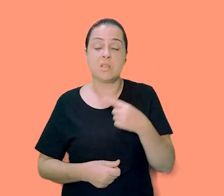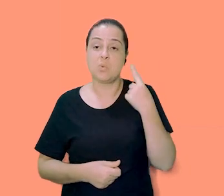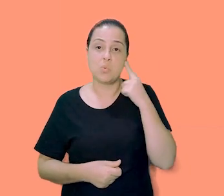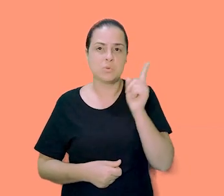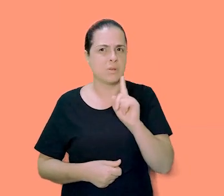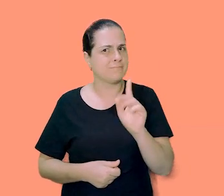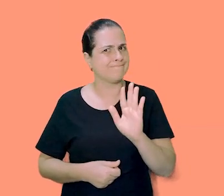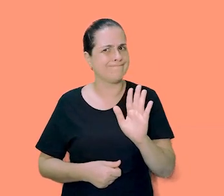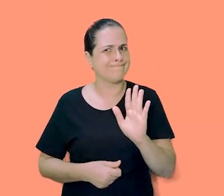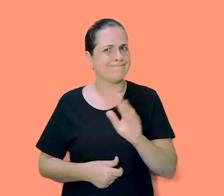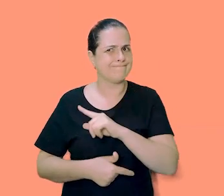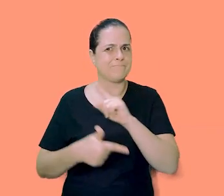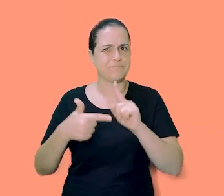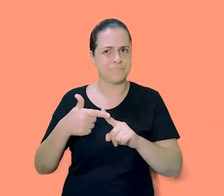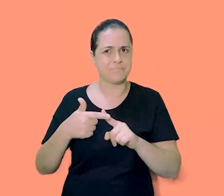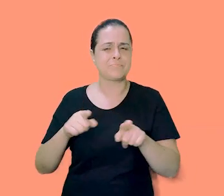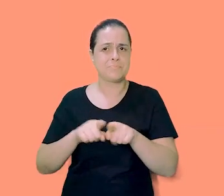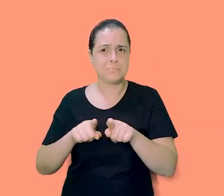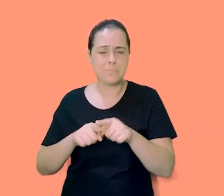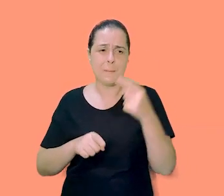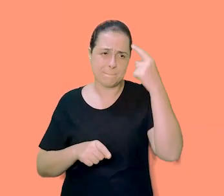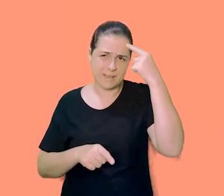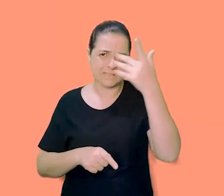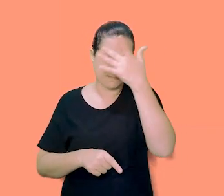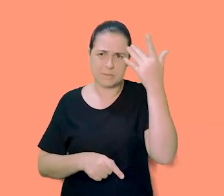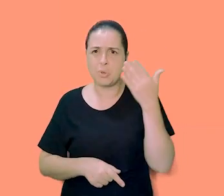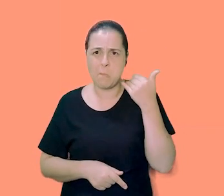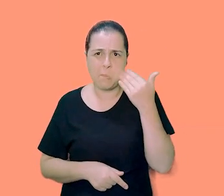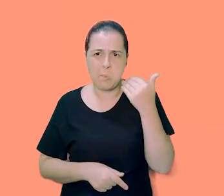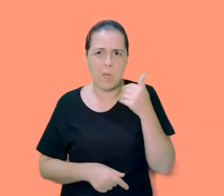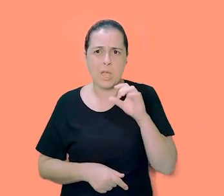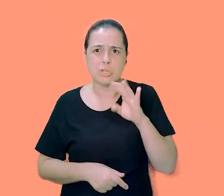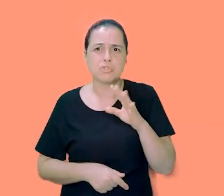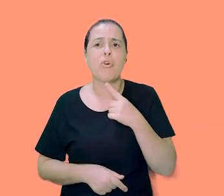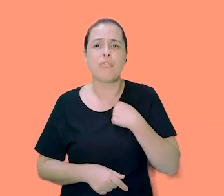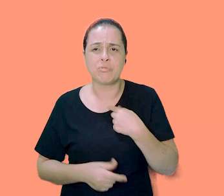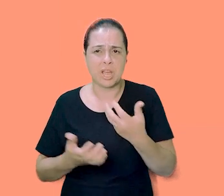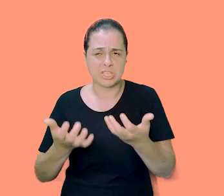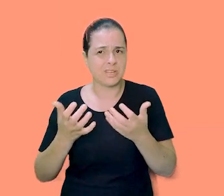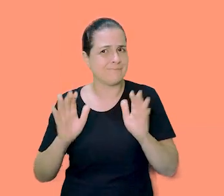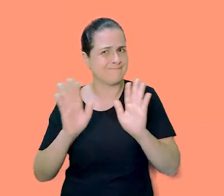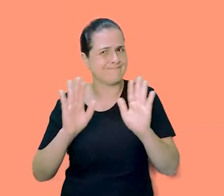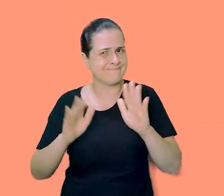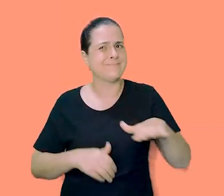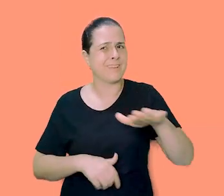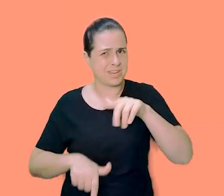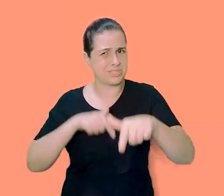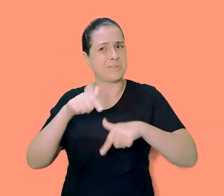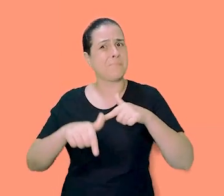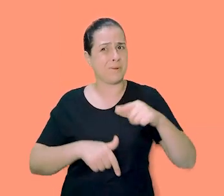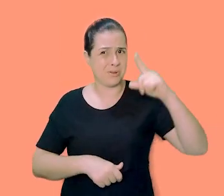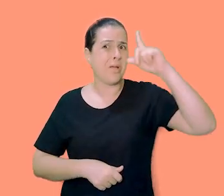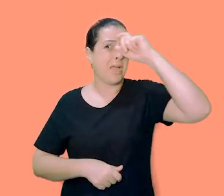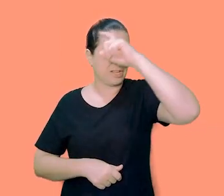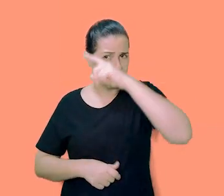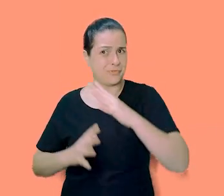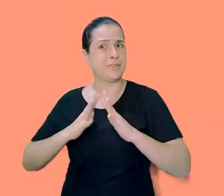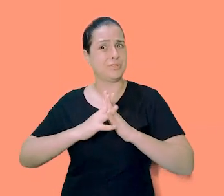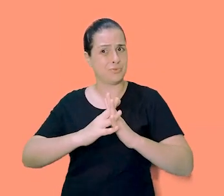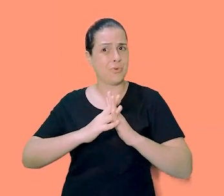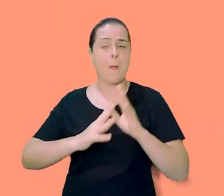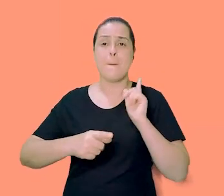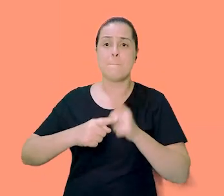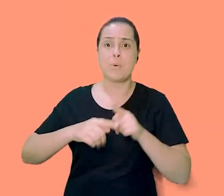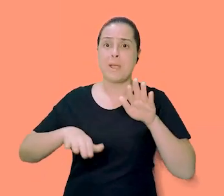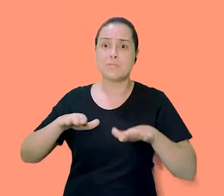com uma audição seletiva, que você ouve só o que você quer. Isso no mercado de trabalho ainda é um pouco complicado, porque